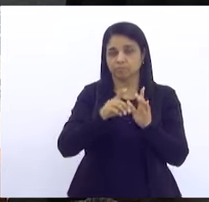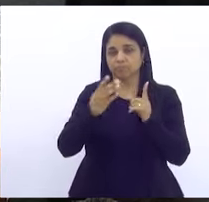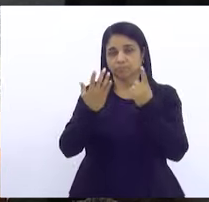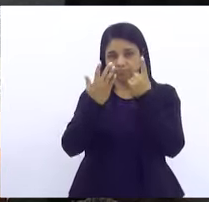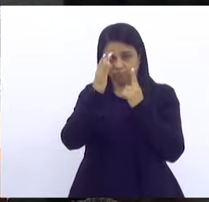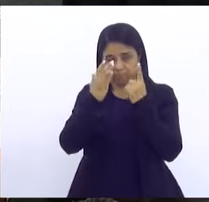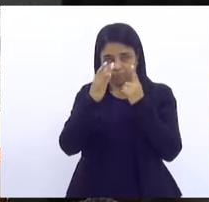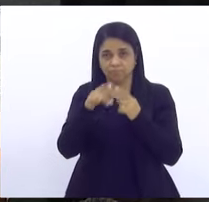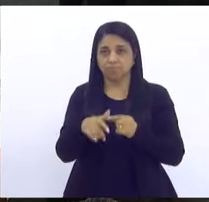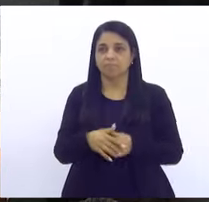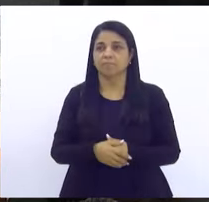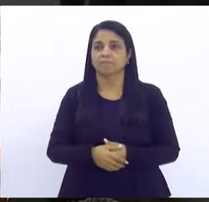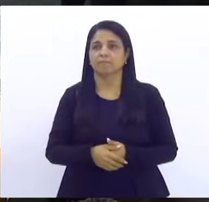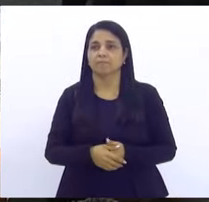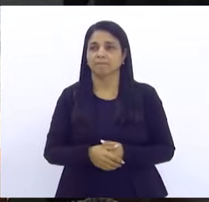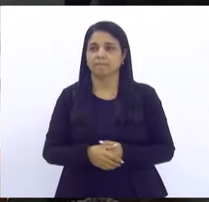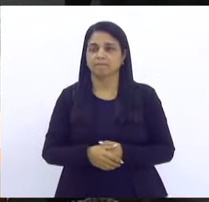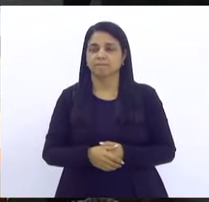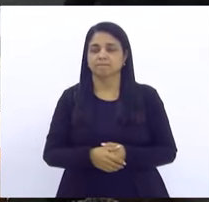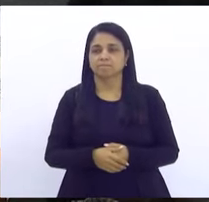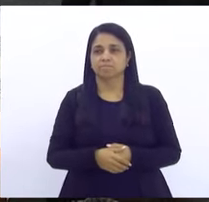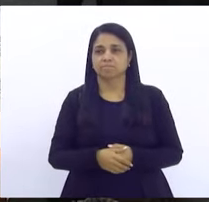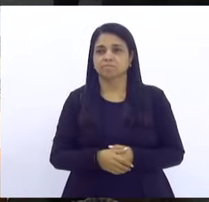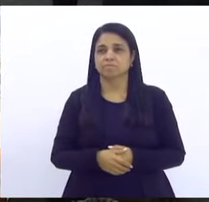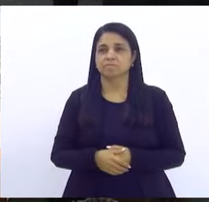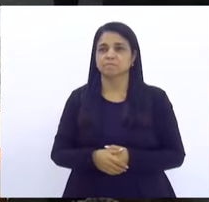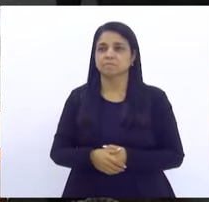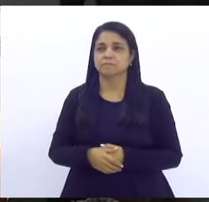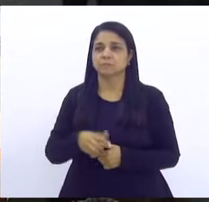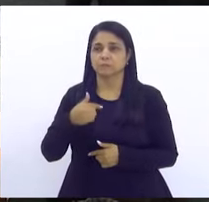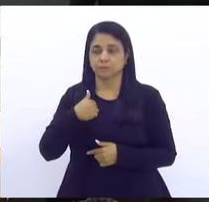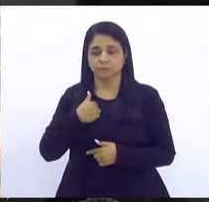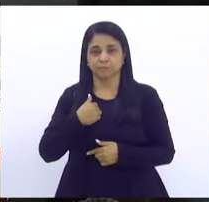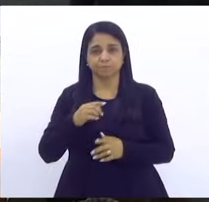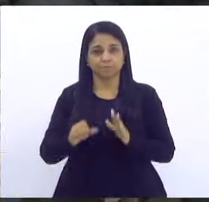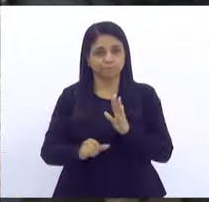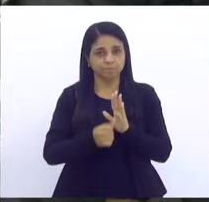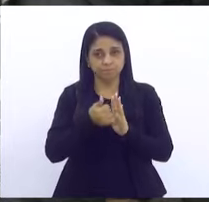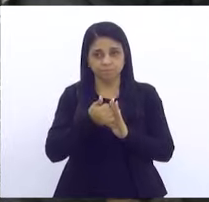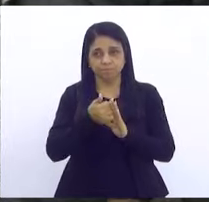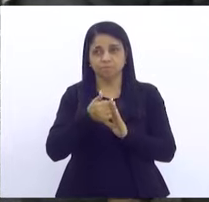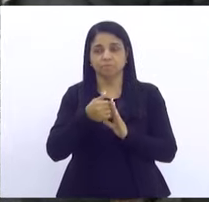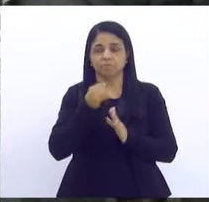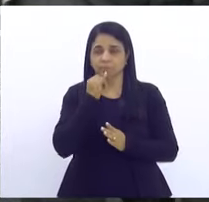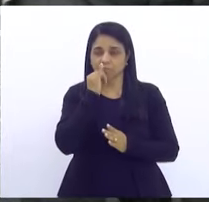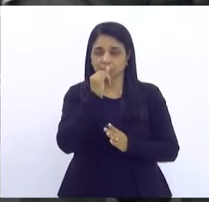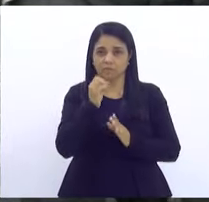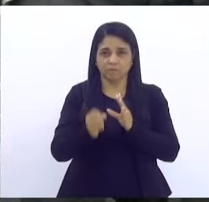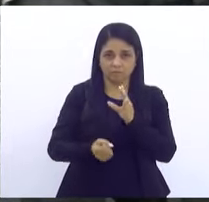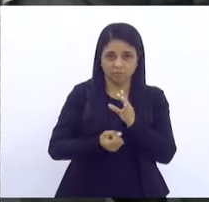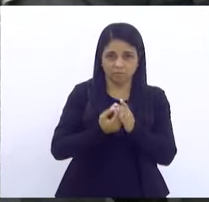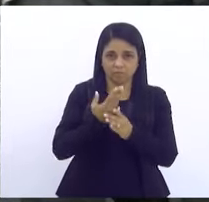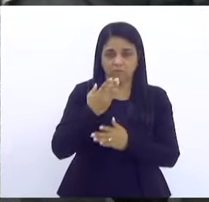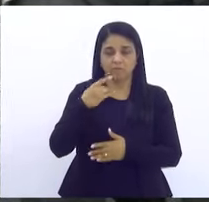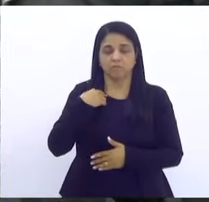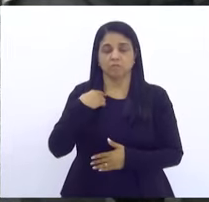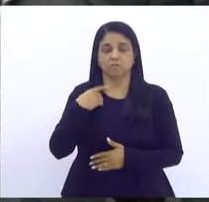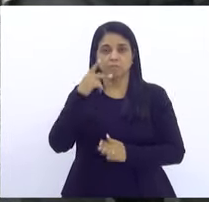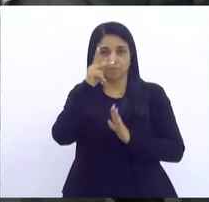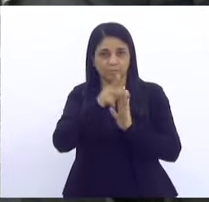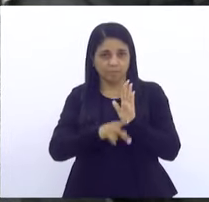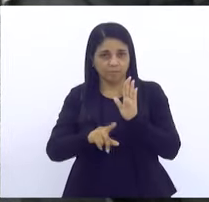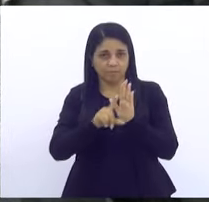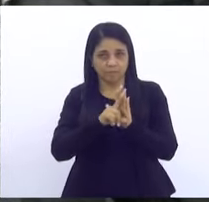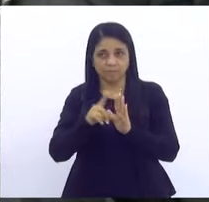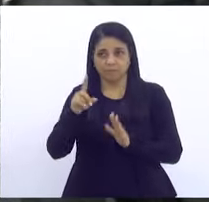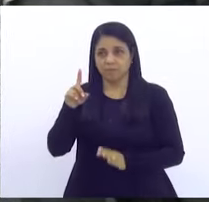Deputado Vitor Júnior. Só para primeiro colocar como coautoria em nosso projeto a deputada Dani Monteiro, porque, na realidade,